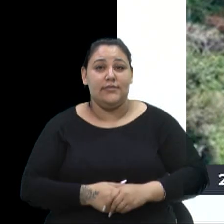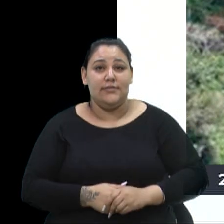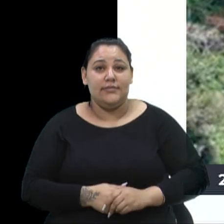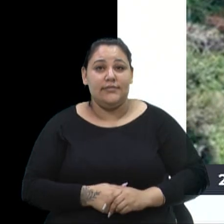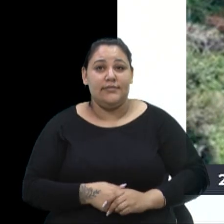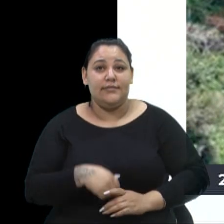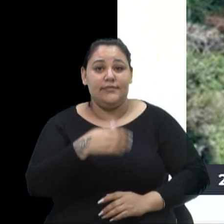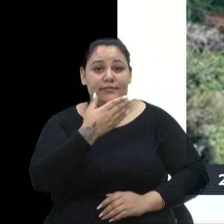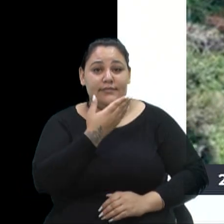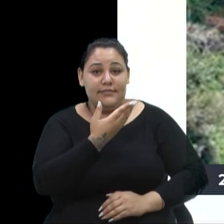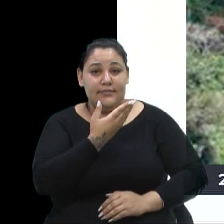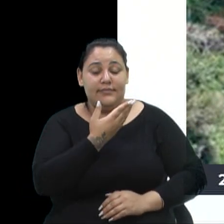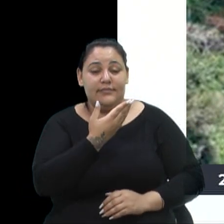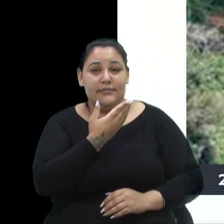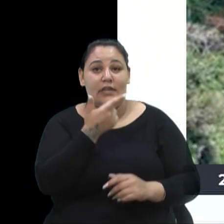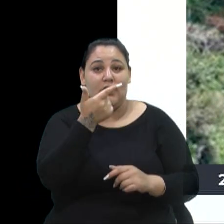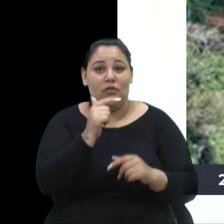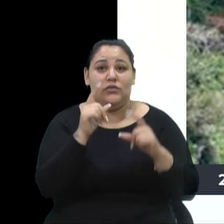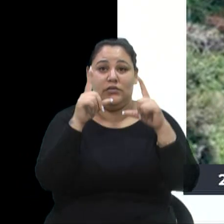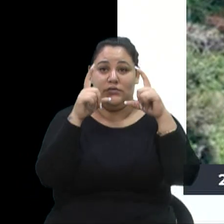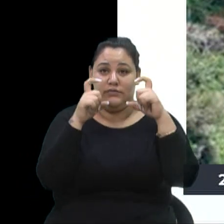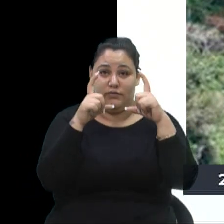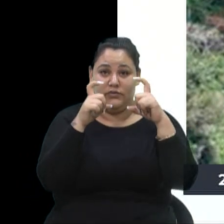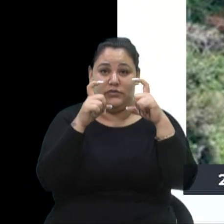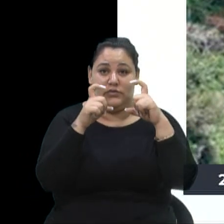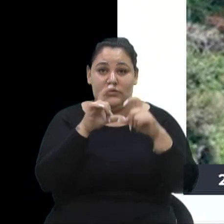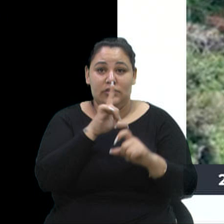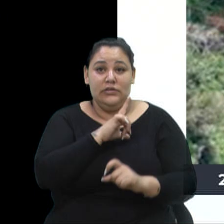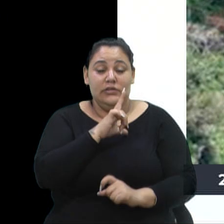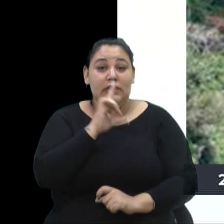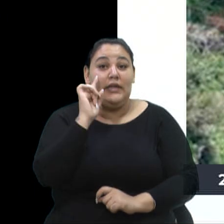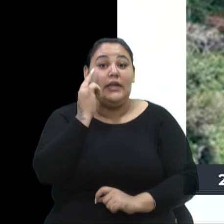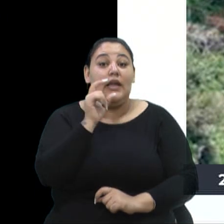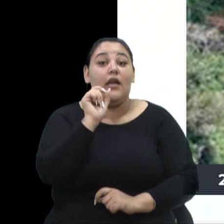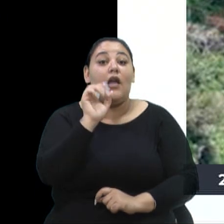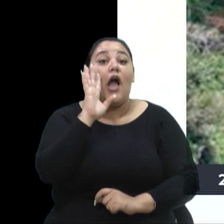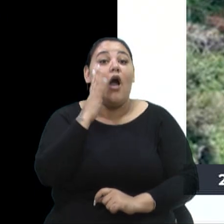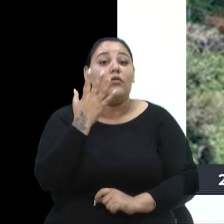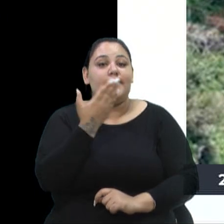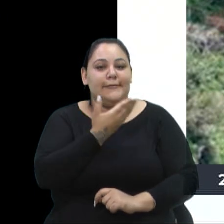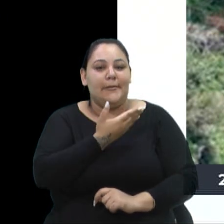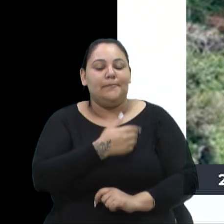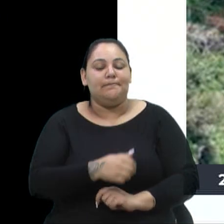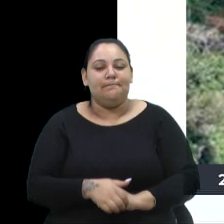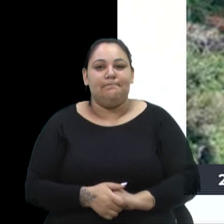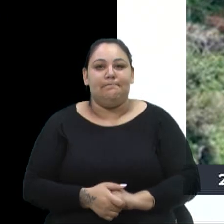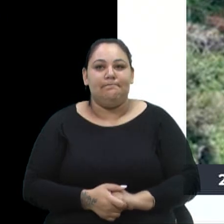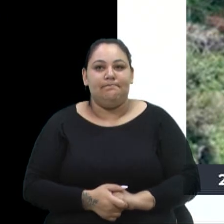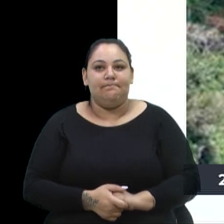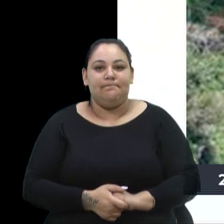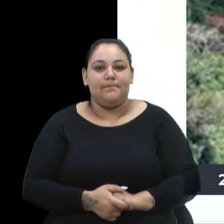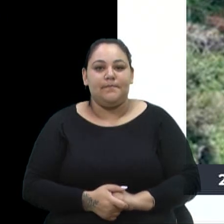Aí é outra imagem que se tem a ideia do que está acontecendo por lá.